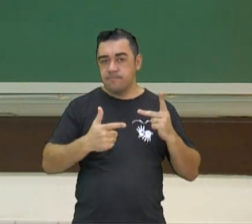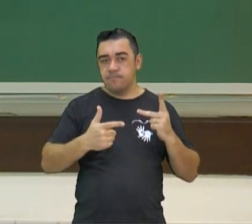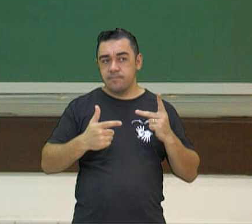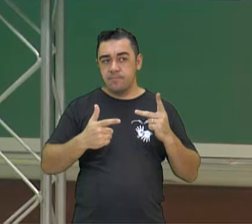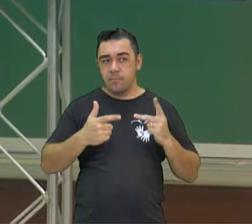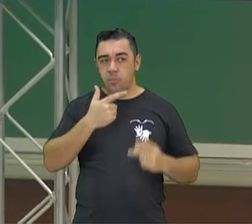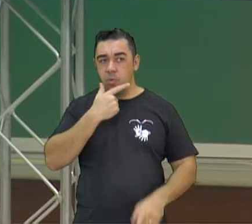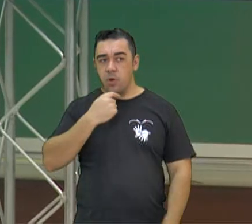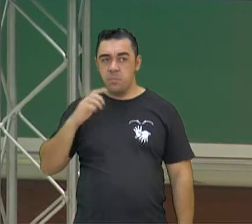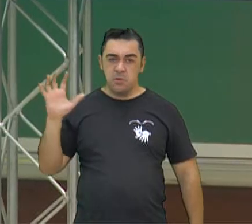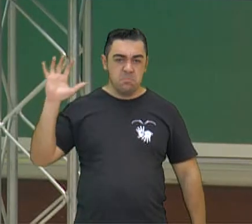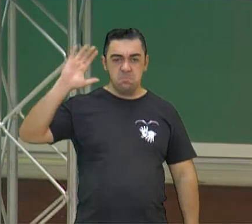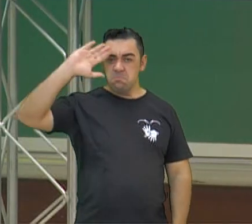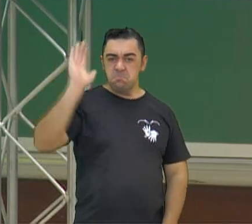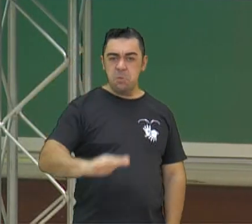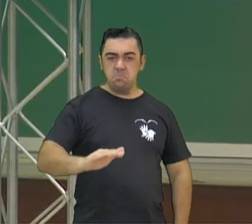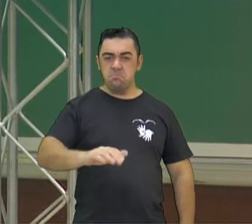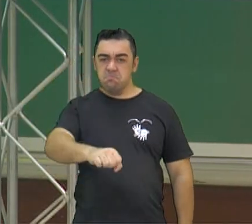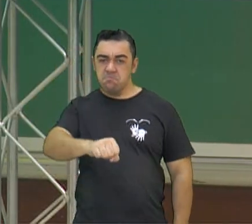foi lá e